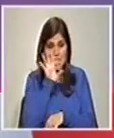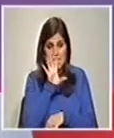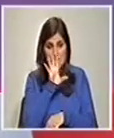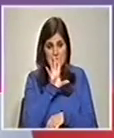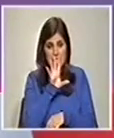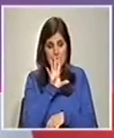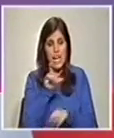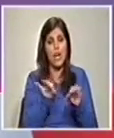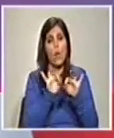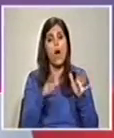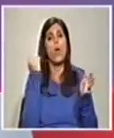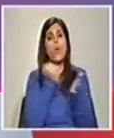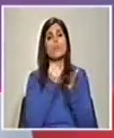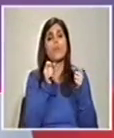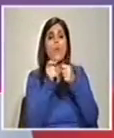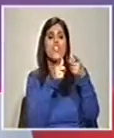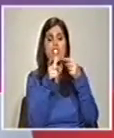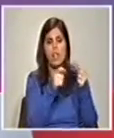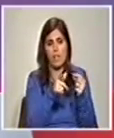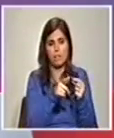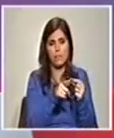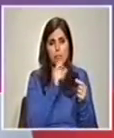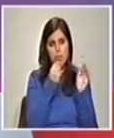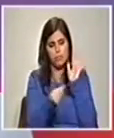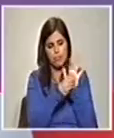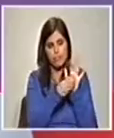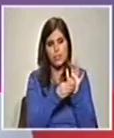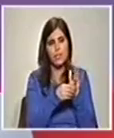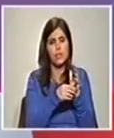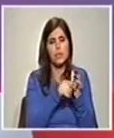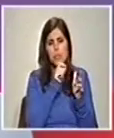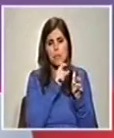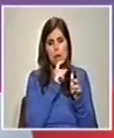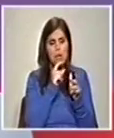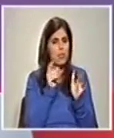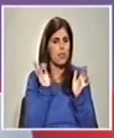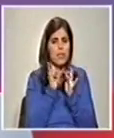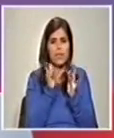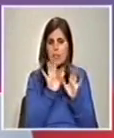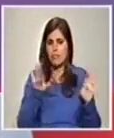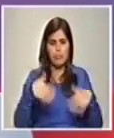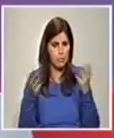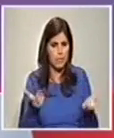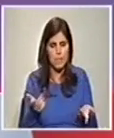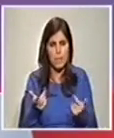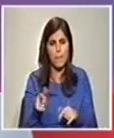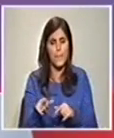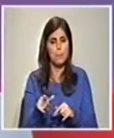ter uma estrela Michelin, não é? Quem tiver isto, pode pôr isto no seu site, pode pôr isto na sua comunicação, online, digital, analógica, tudo.